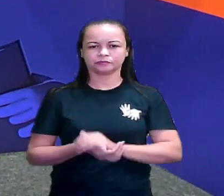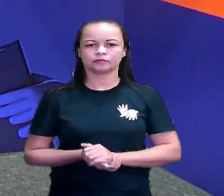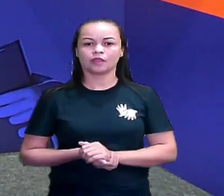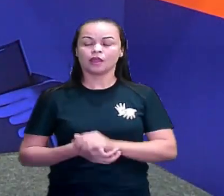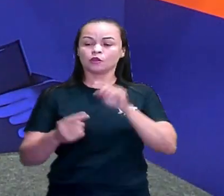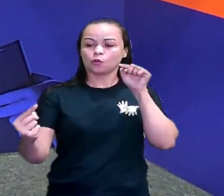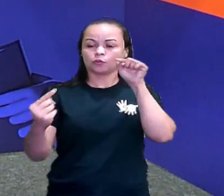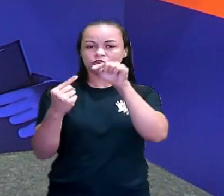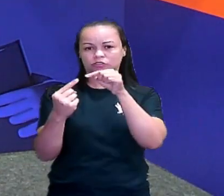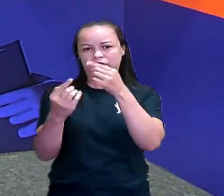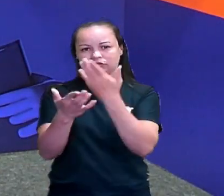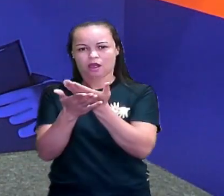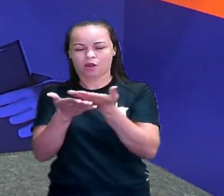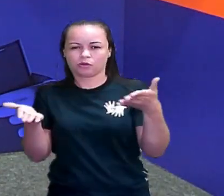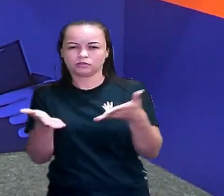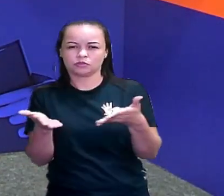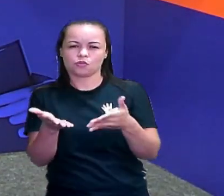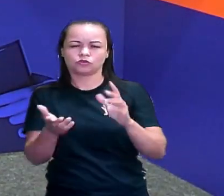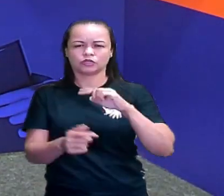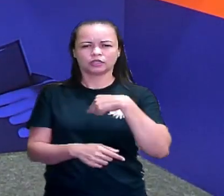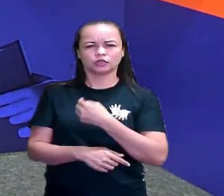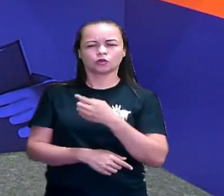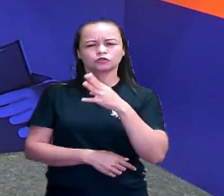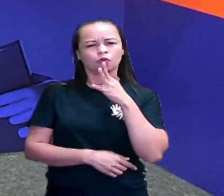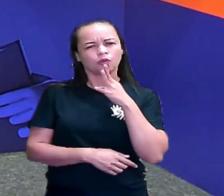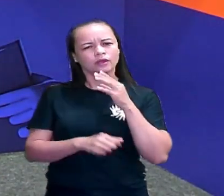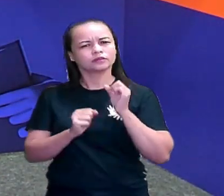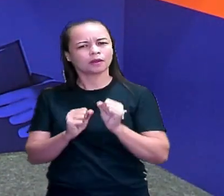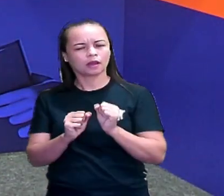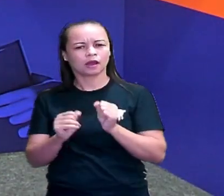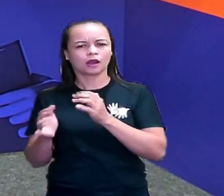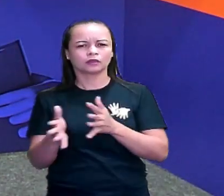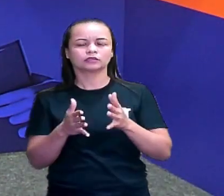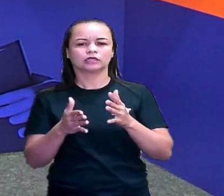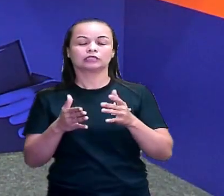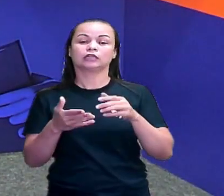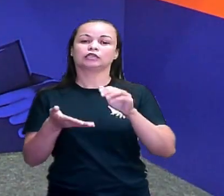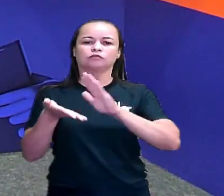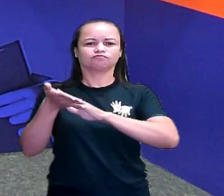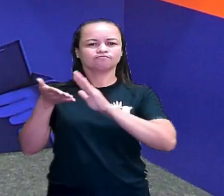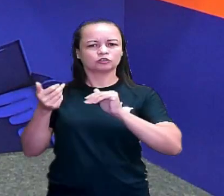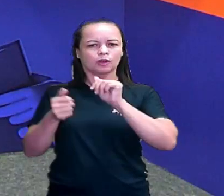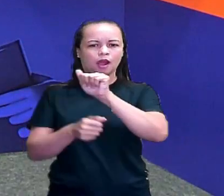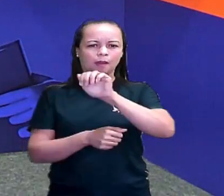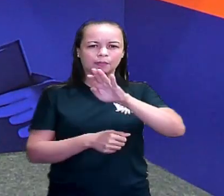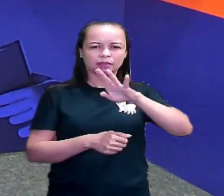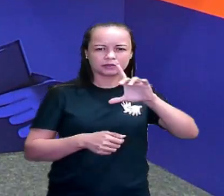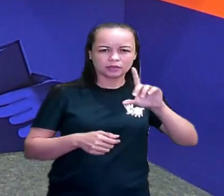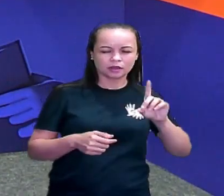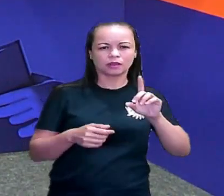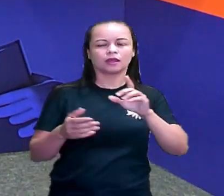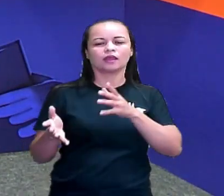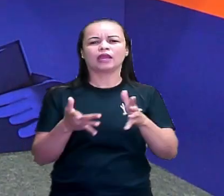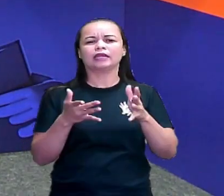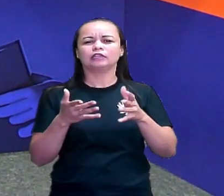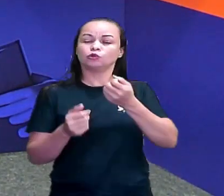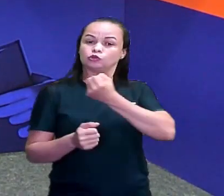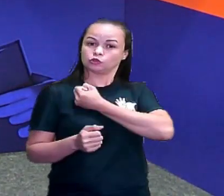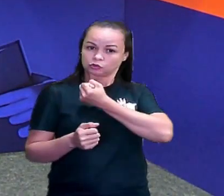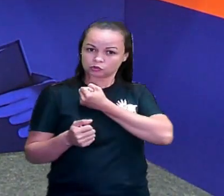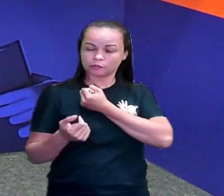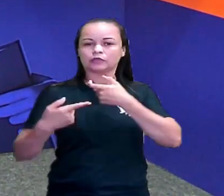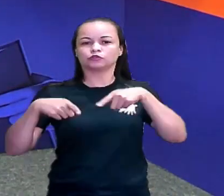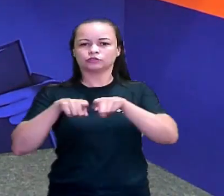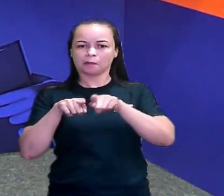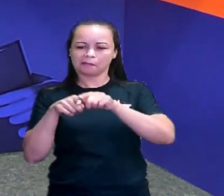nossa aula de hoje é que a gente possa conhecer o alfabeto em língua espanhola, conhecer os numerais cardinais em